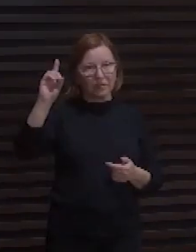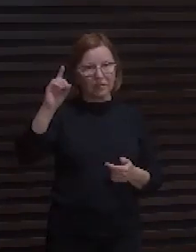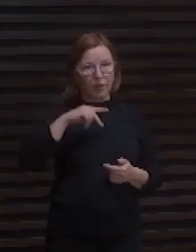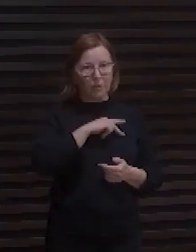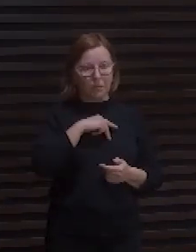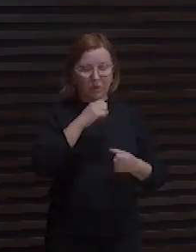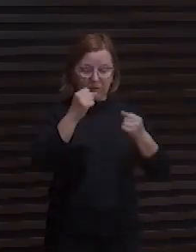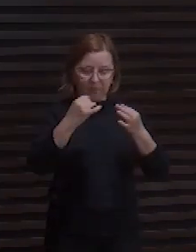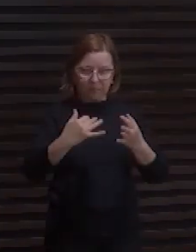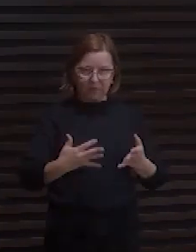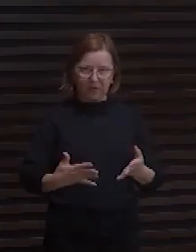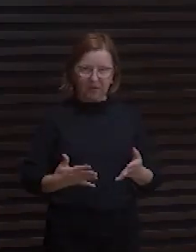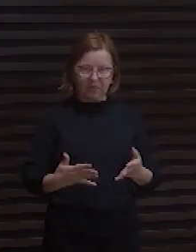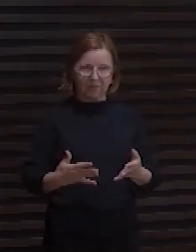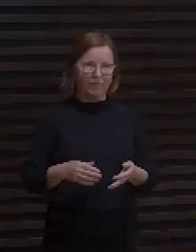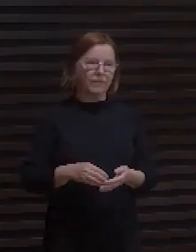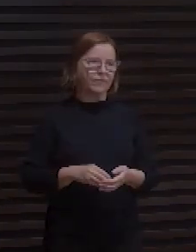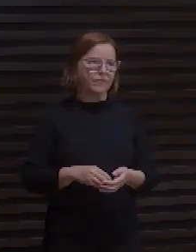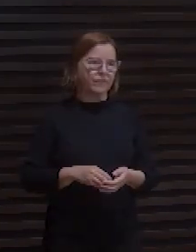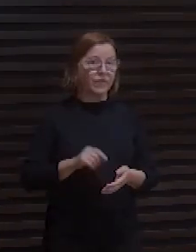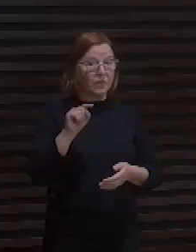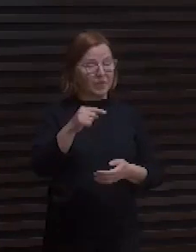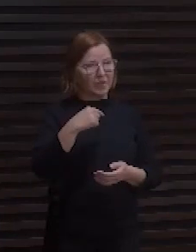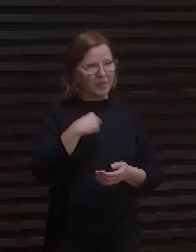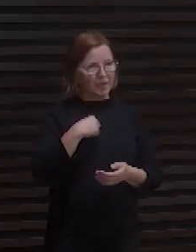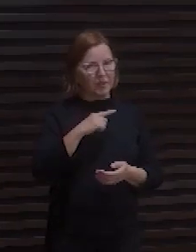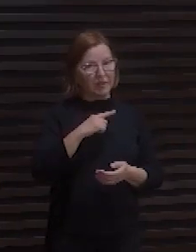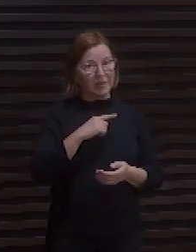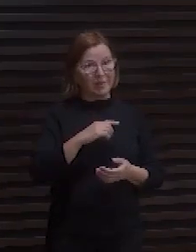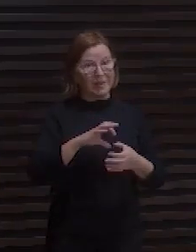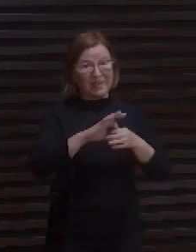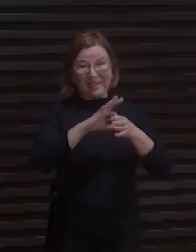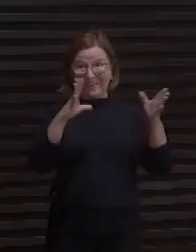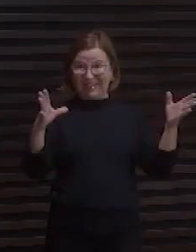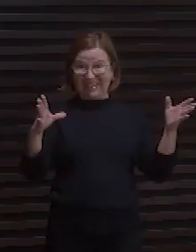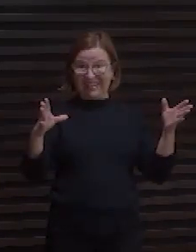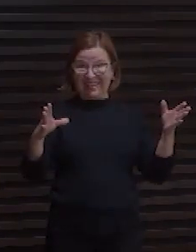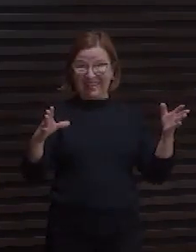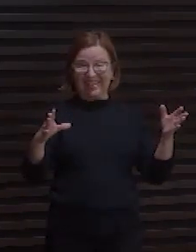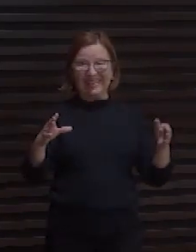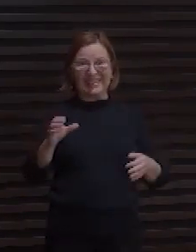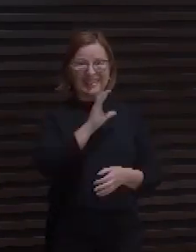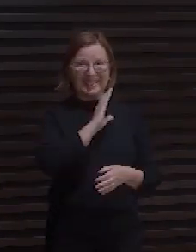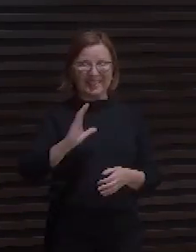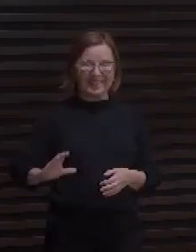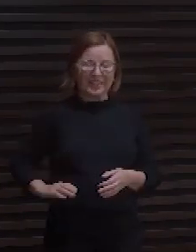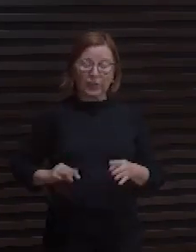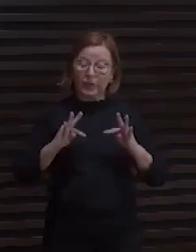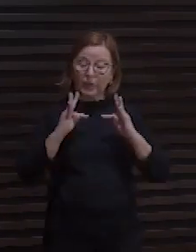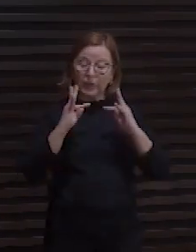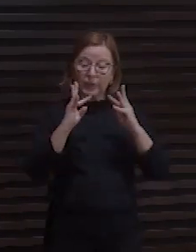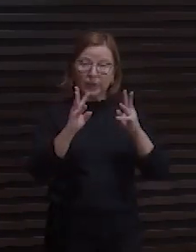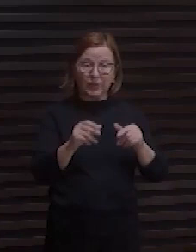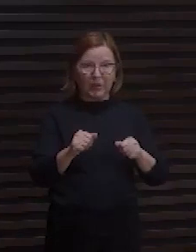nós. Você e eu temos a liberdade em Cristo. Todos aqueles